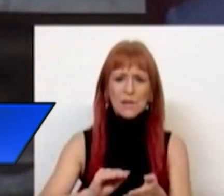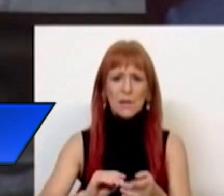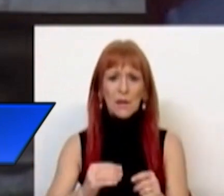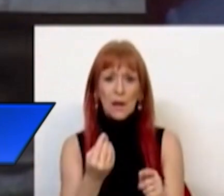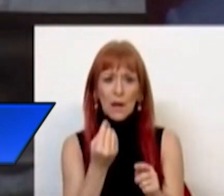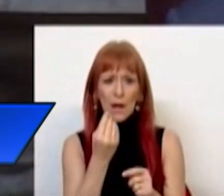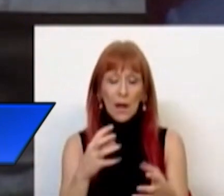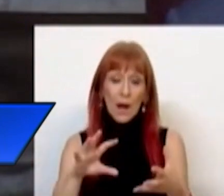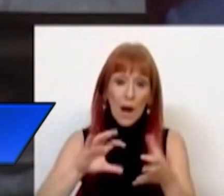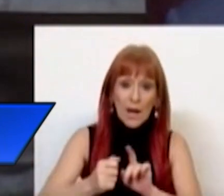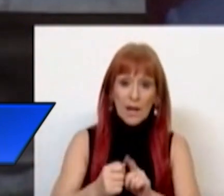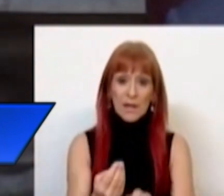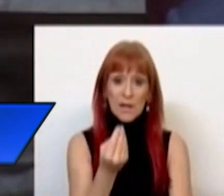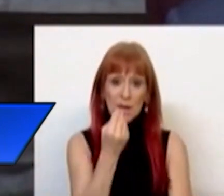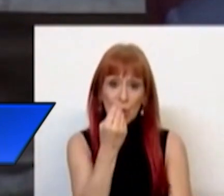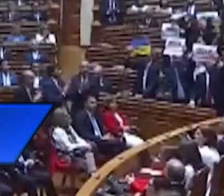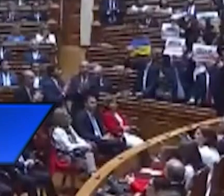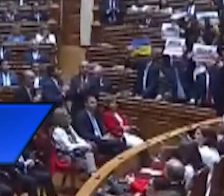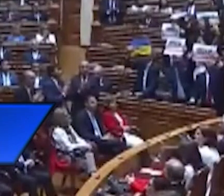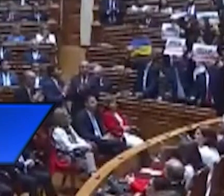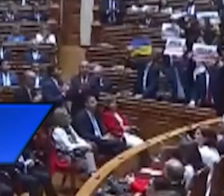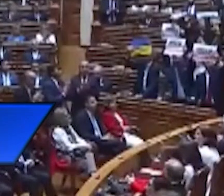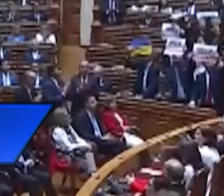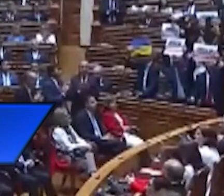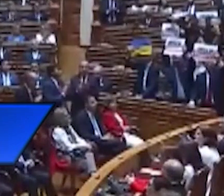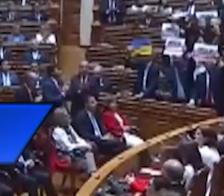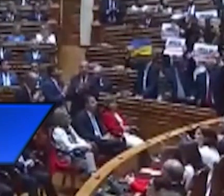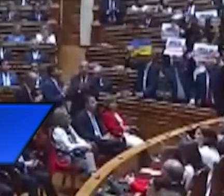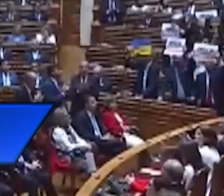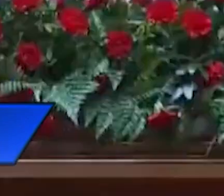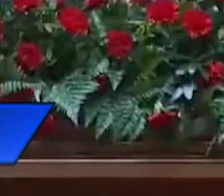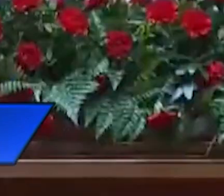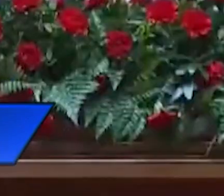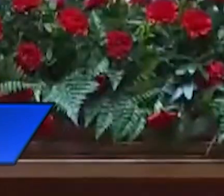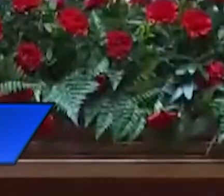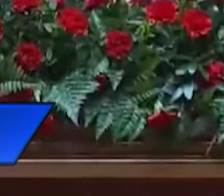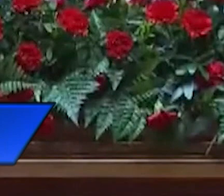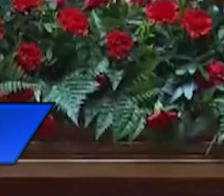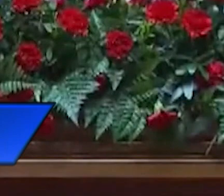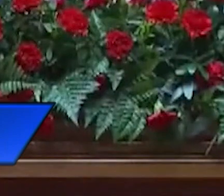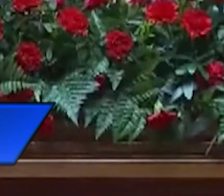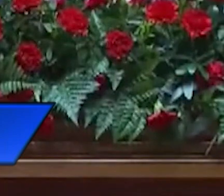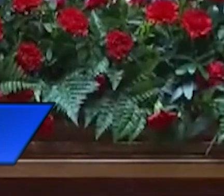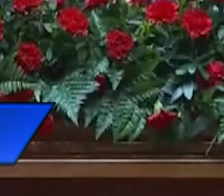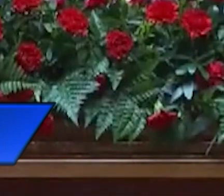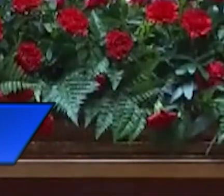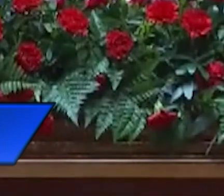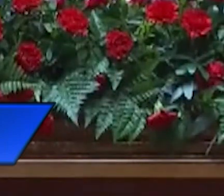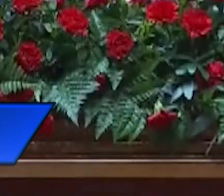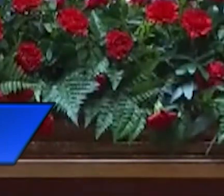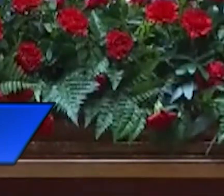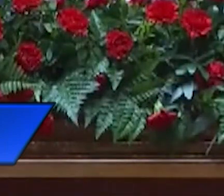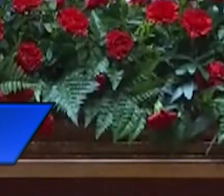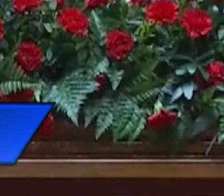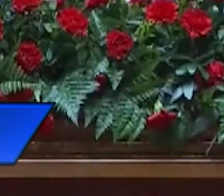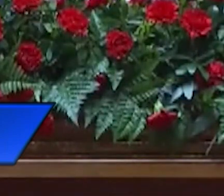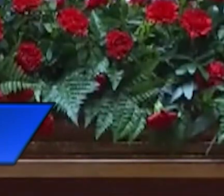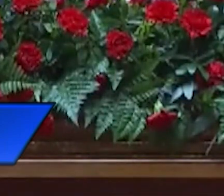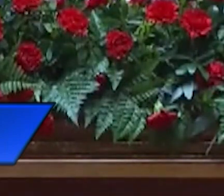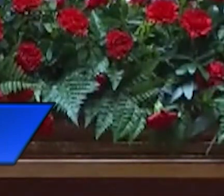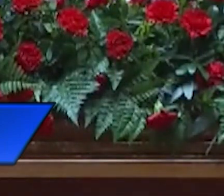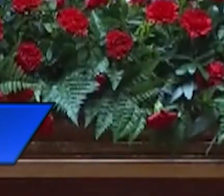ditadura em Portugal evento esse que acontece desde 1974 durante o pronunciamento do presidente